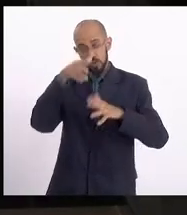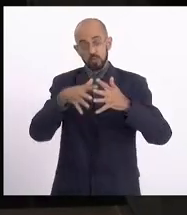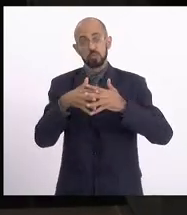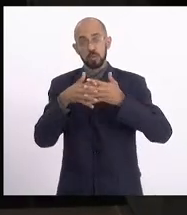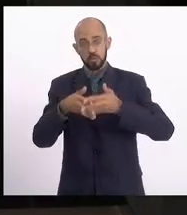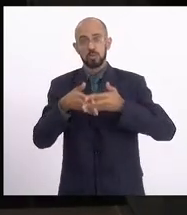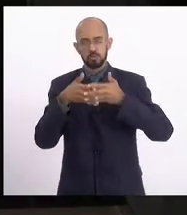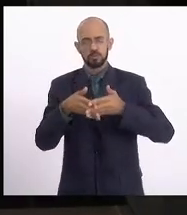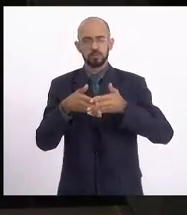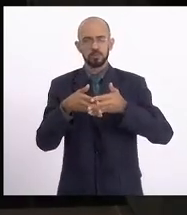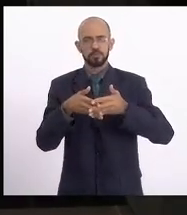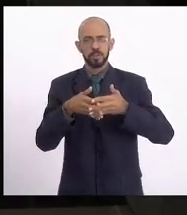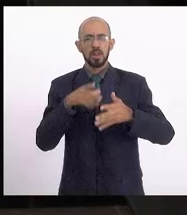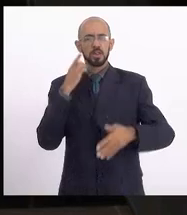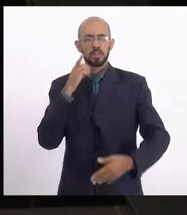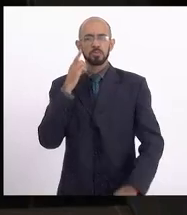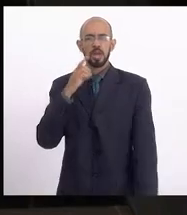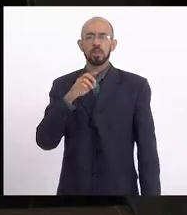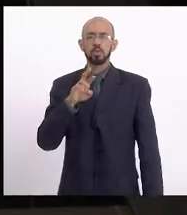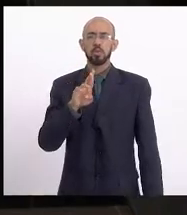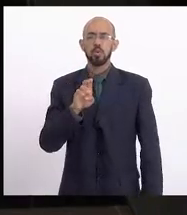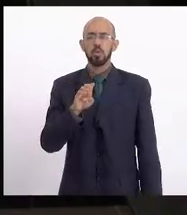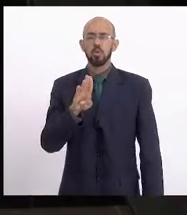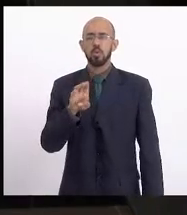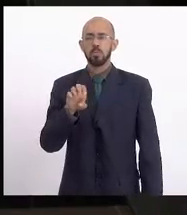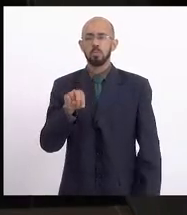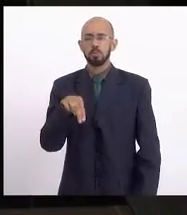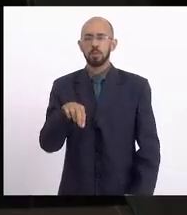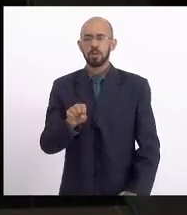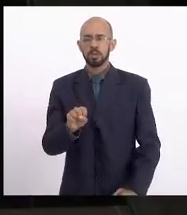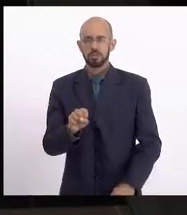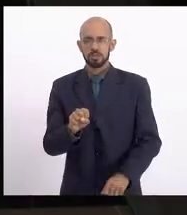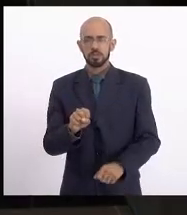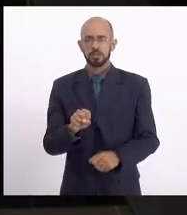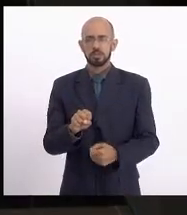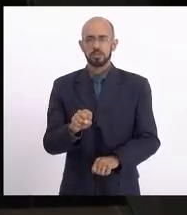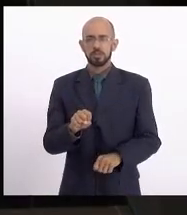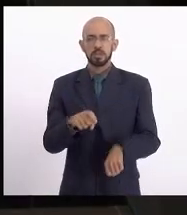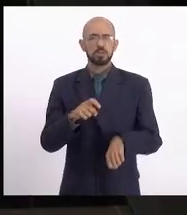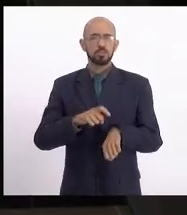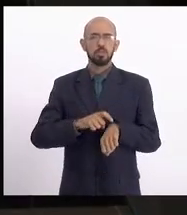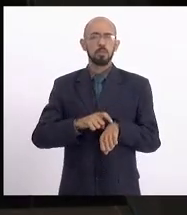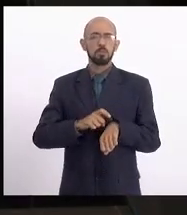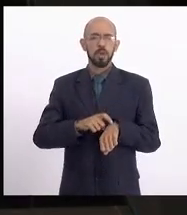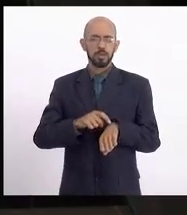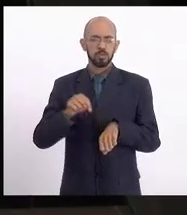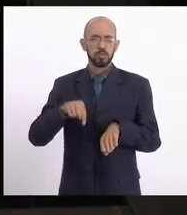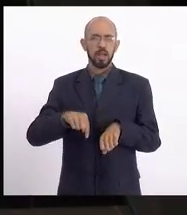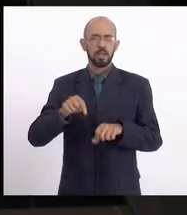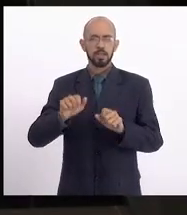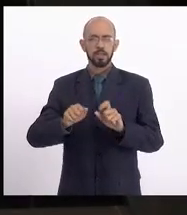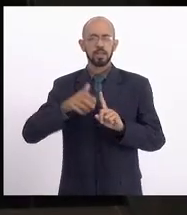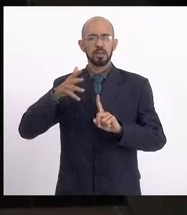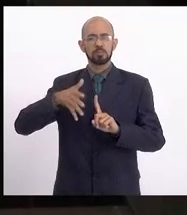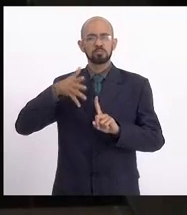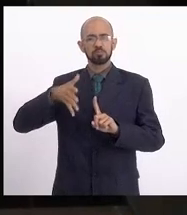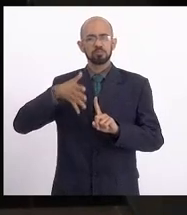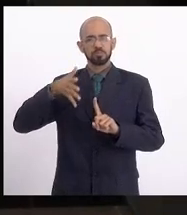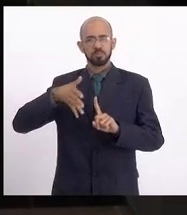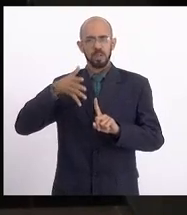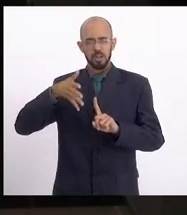Deputado Rubens Bontempo, nesse período que está aqui no Parlamento, sempre